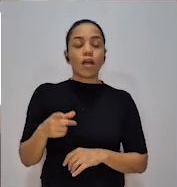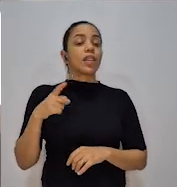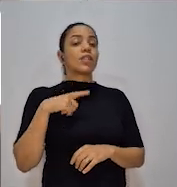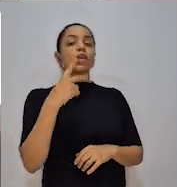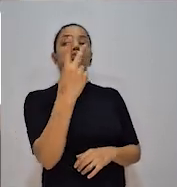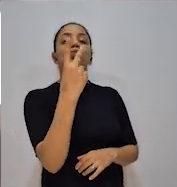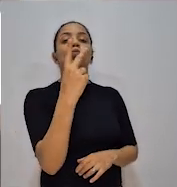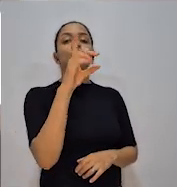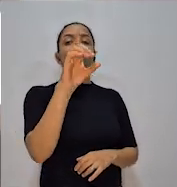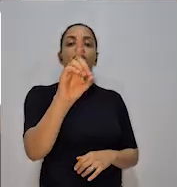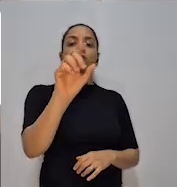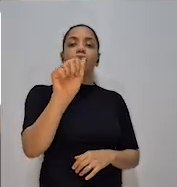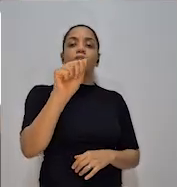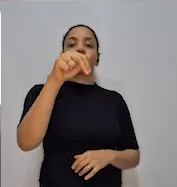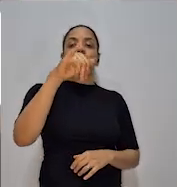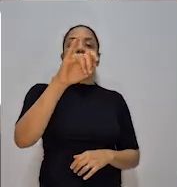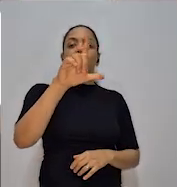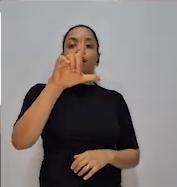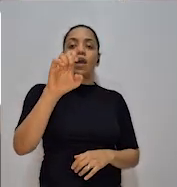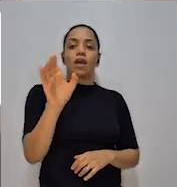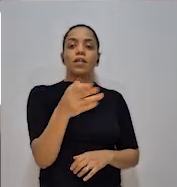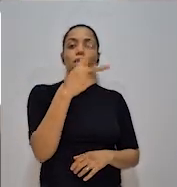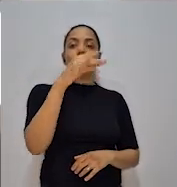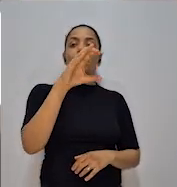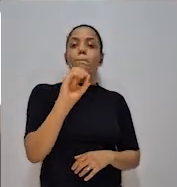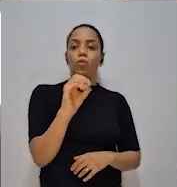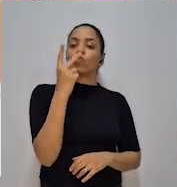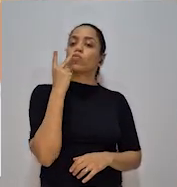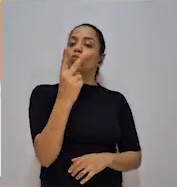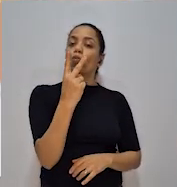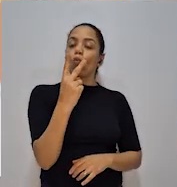Existem duas Daniele Pio, acreditem.